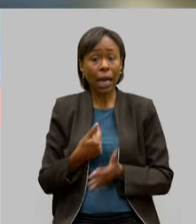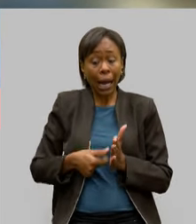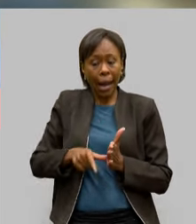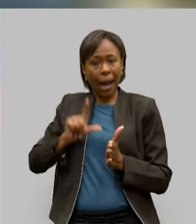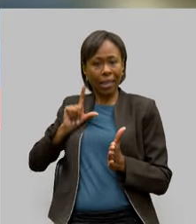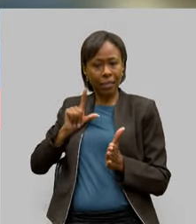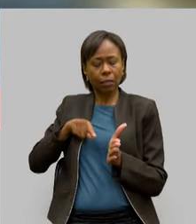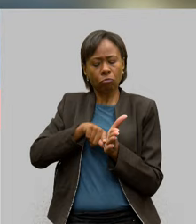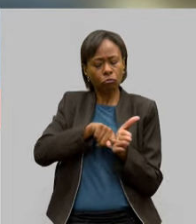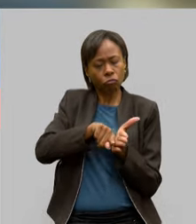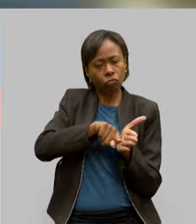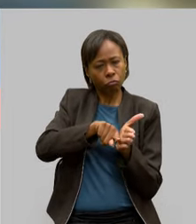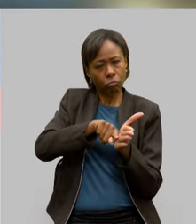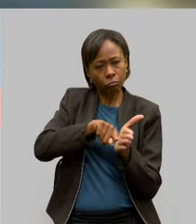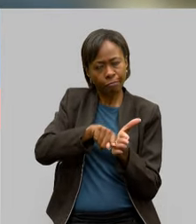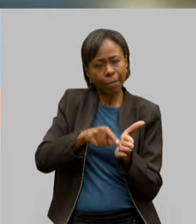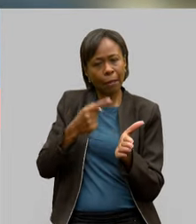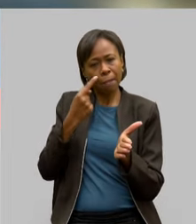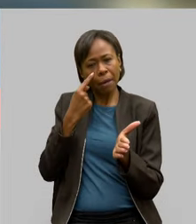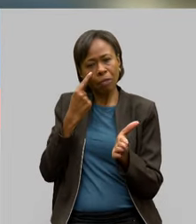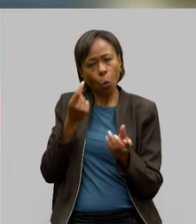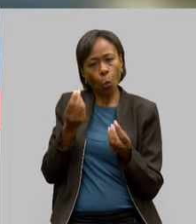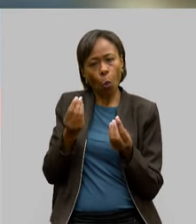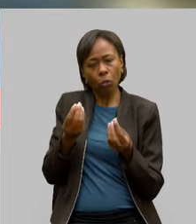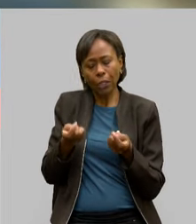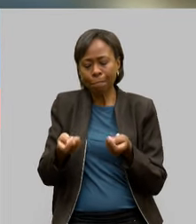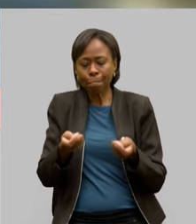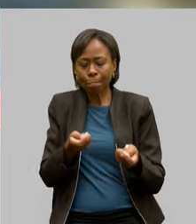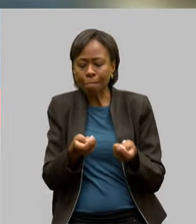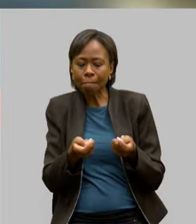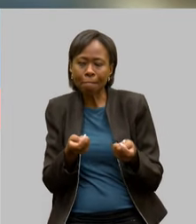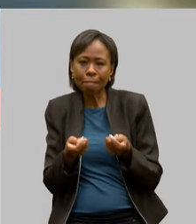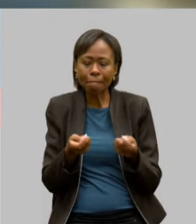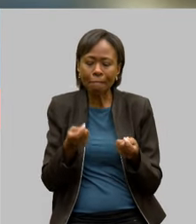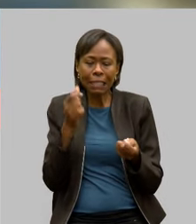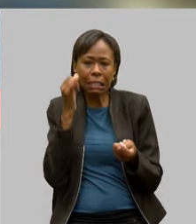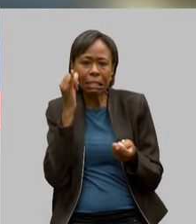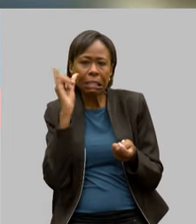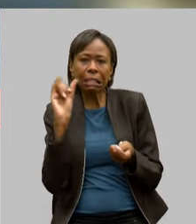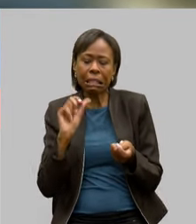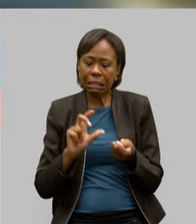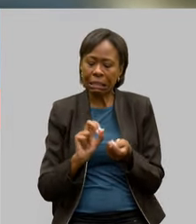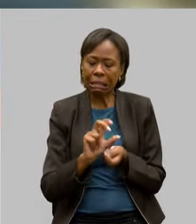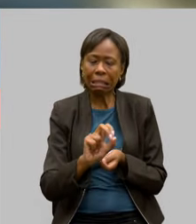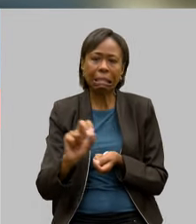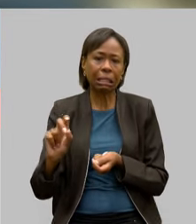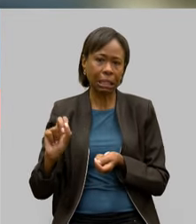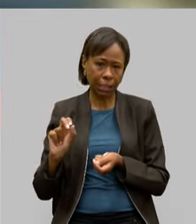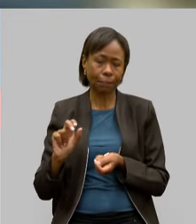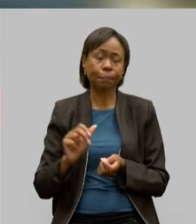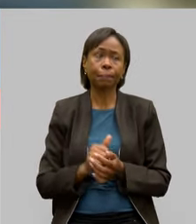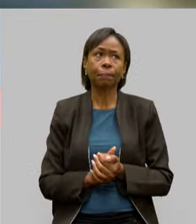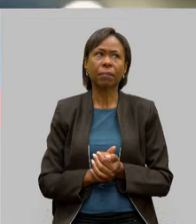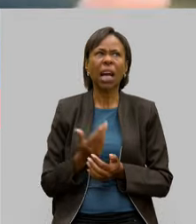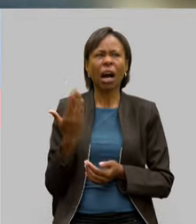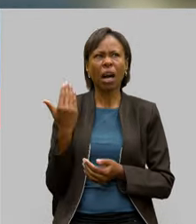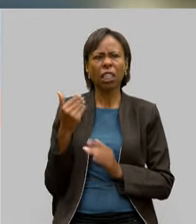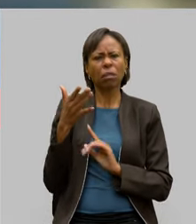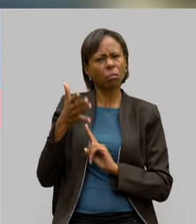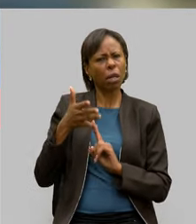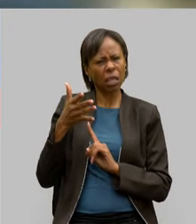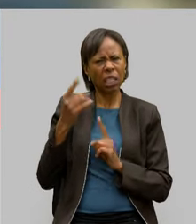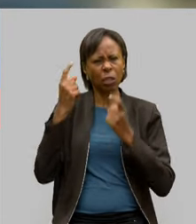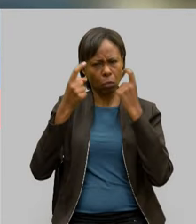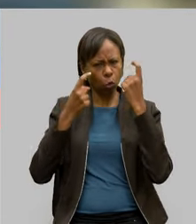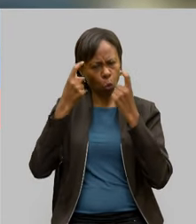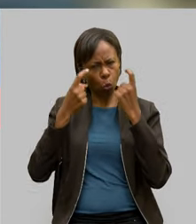poder propor métodos de controle biológico Porque como foi citado aí uma das palestras anteriores né as pessoas estão preocupadas